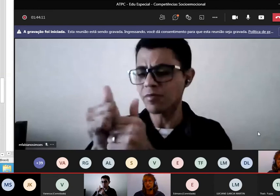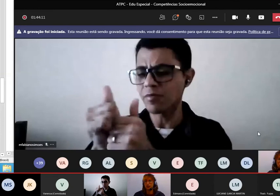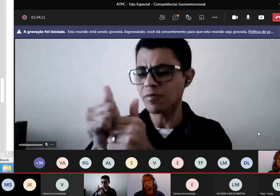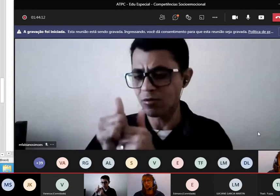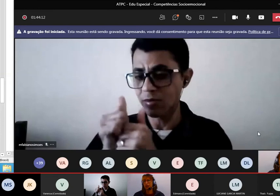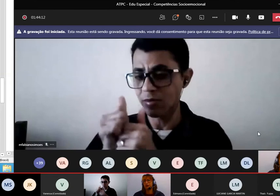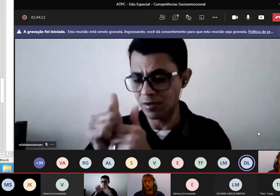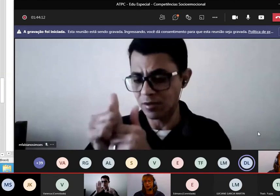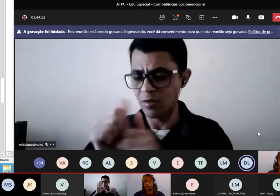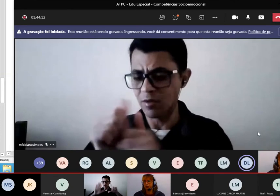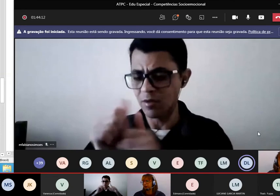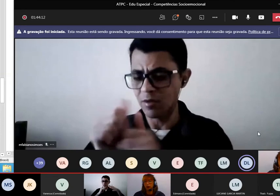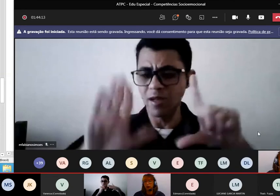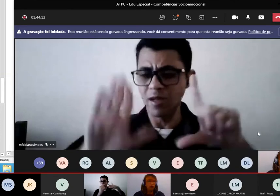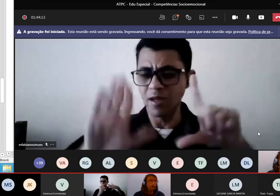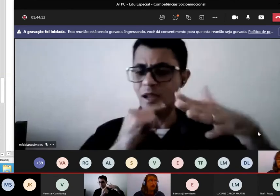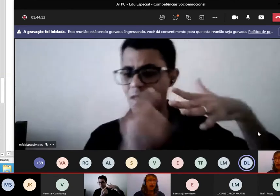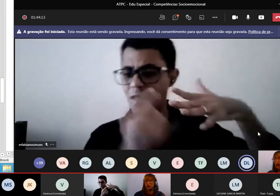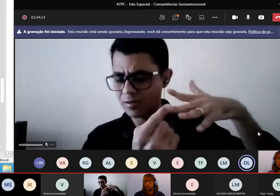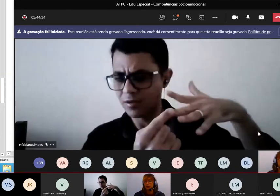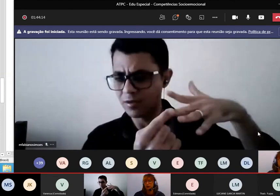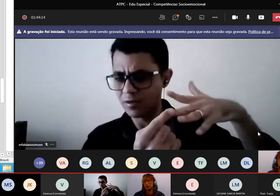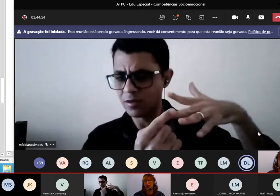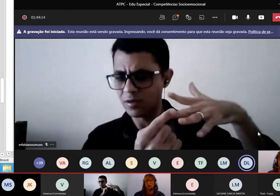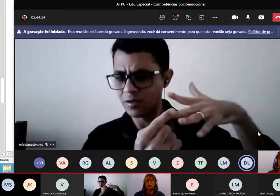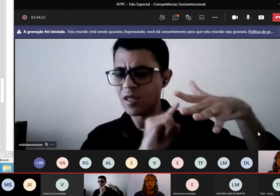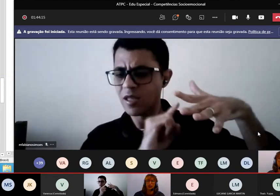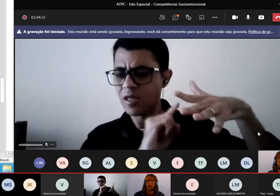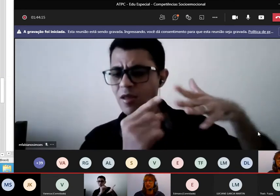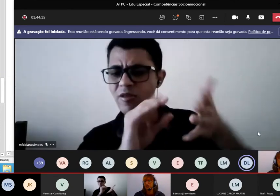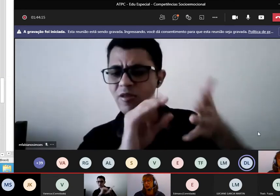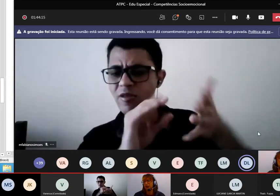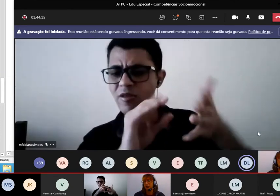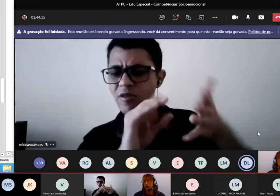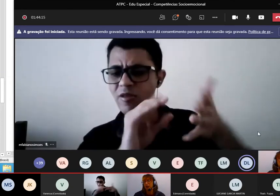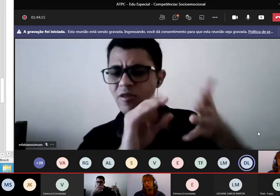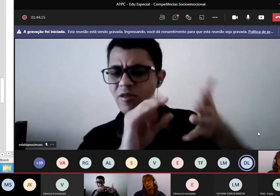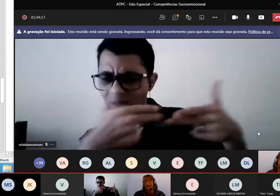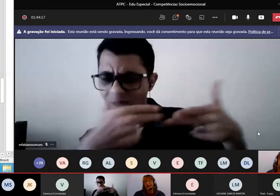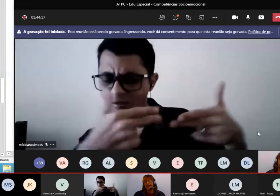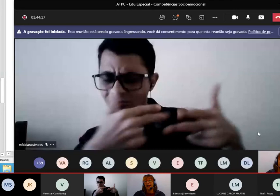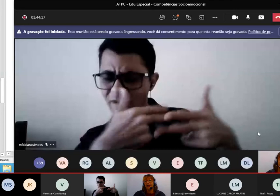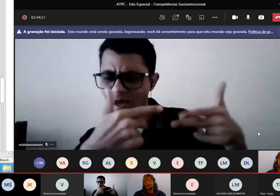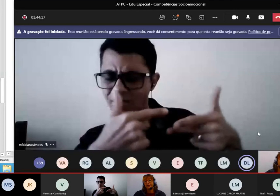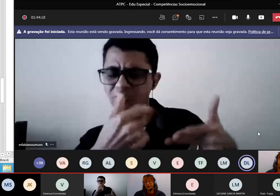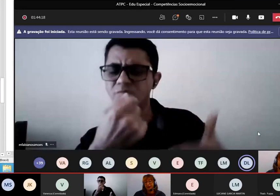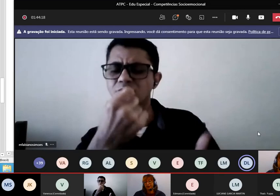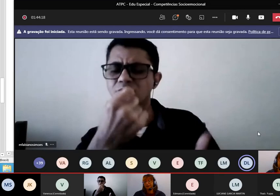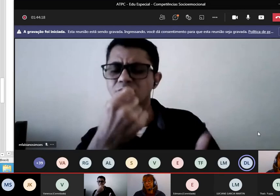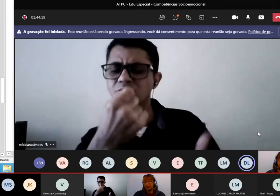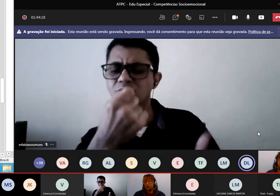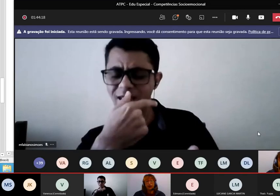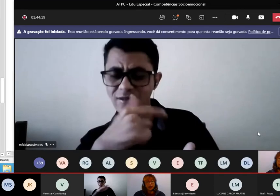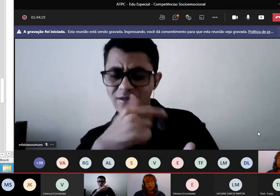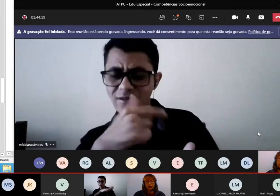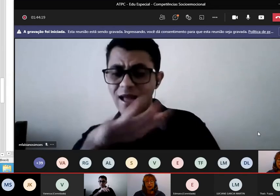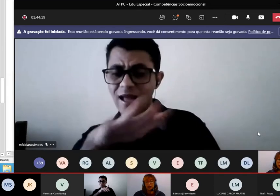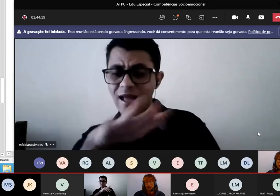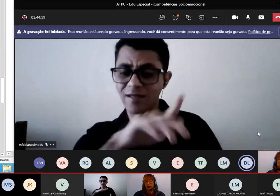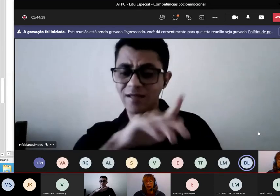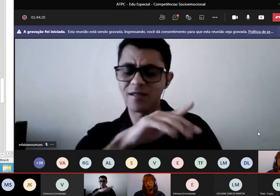pelas mídias, de tá faltando vários medicamentos, insulina, isso e aquilo. Sim. E aí,